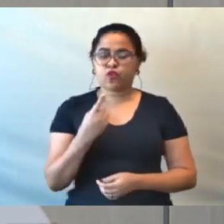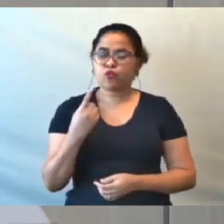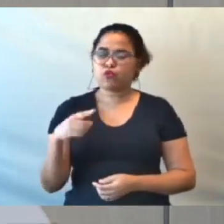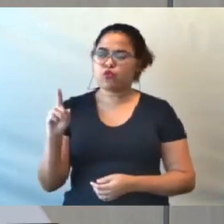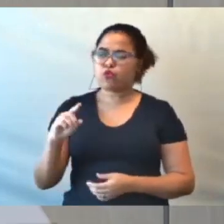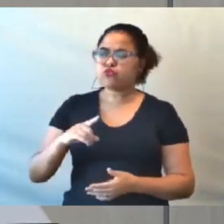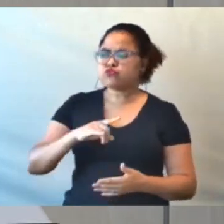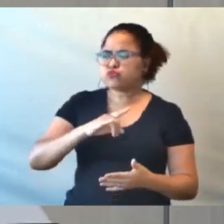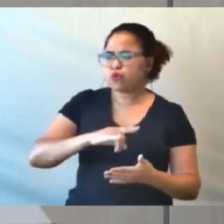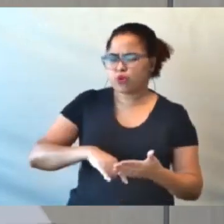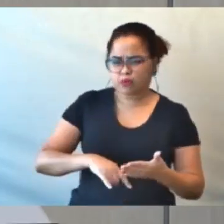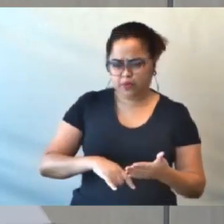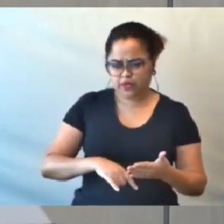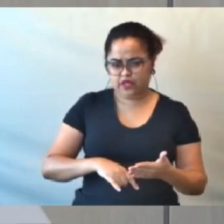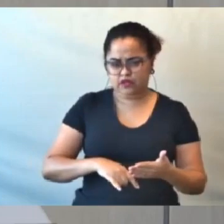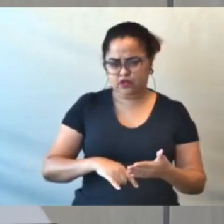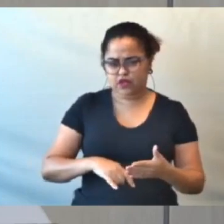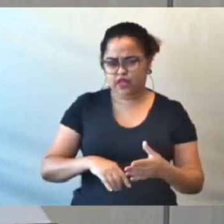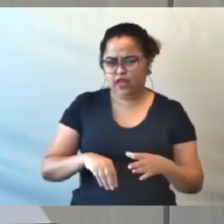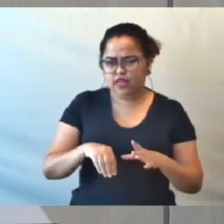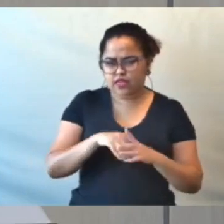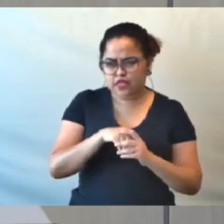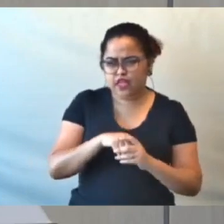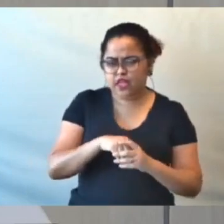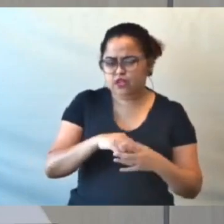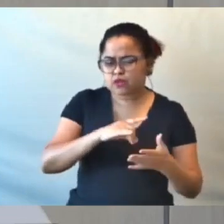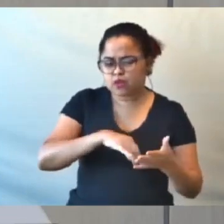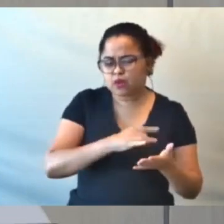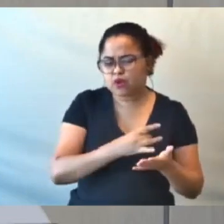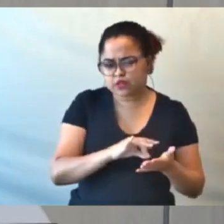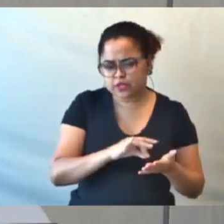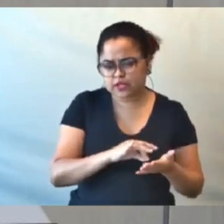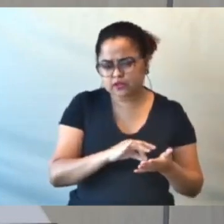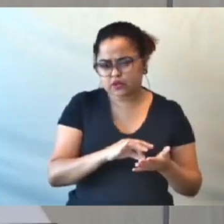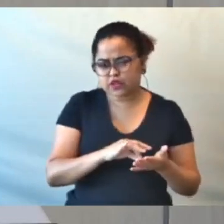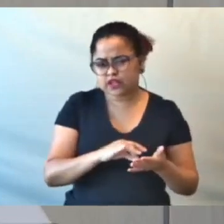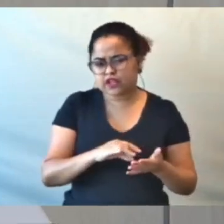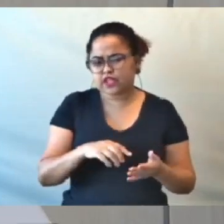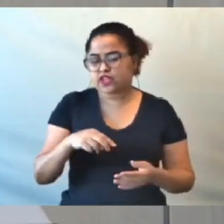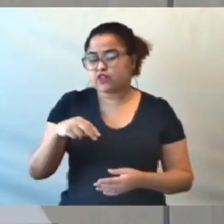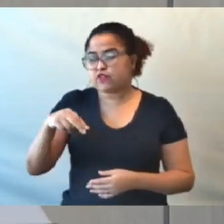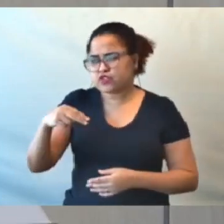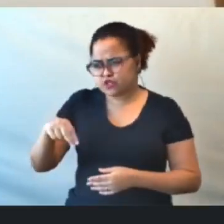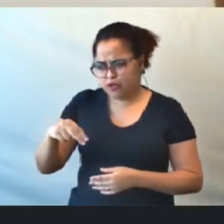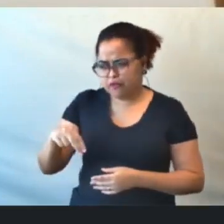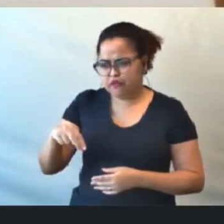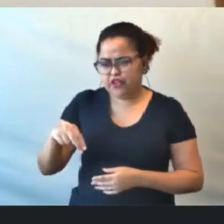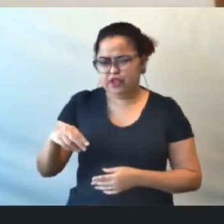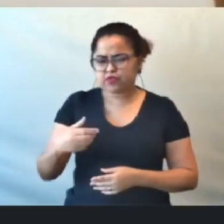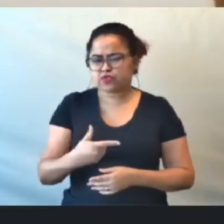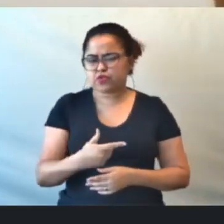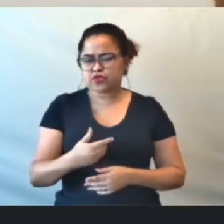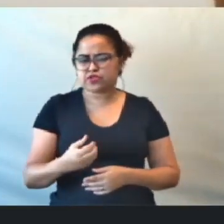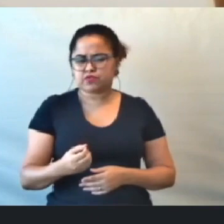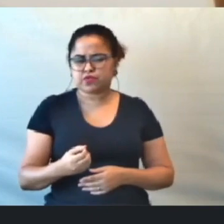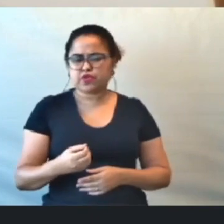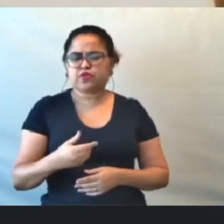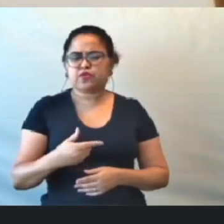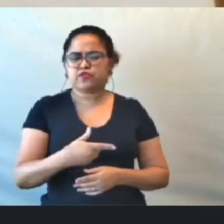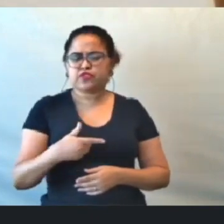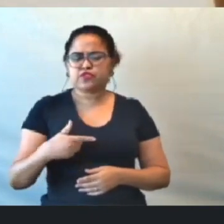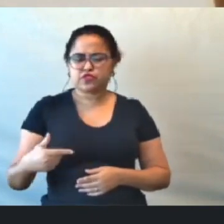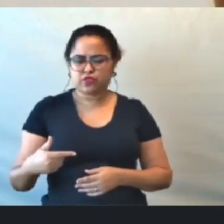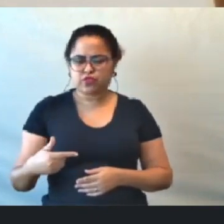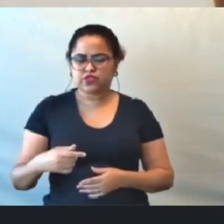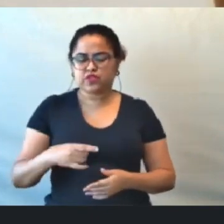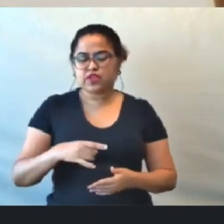é o relatório que foi emitido em novembro de 2022, relatório 5. É isso mesmo? Isso mesmo. Inclusive, no